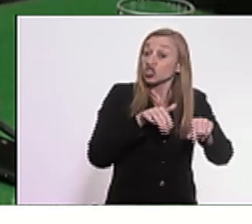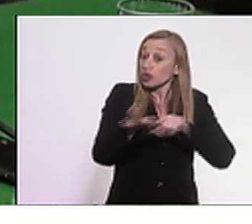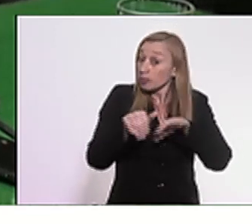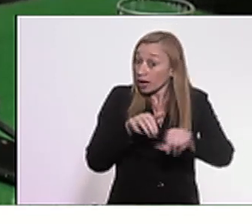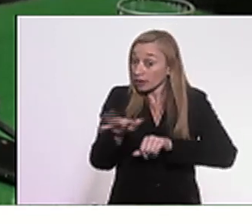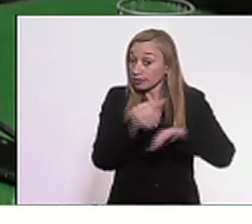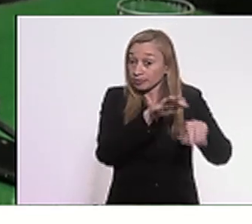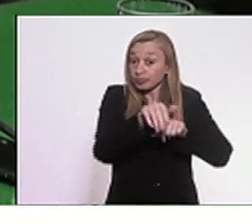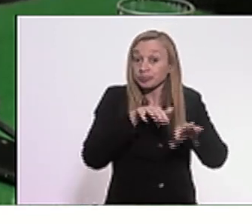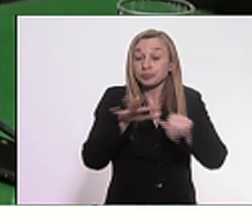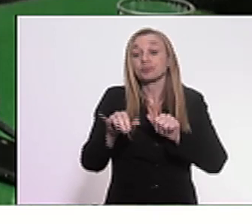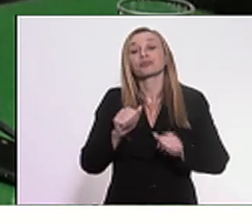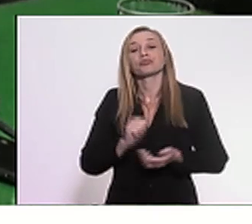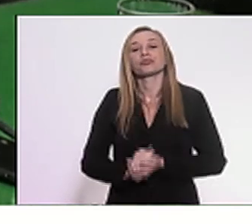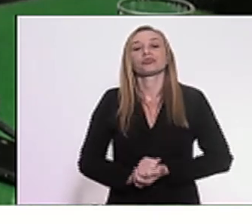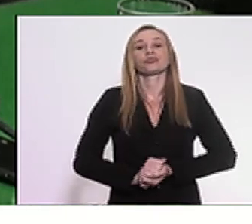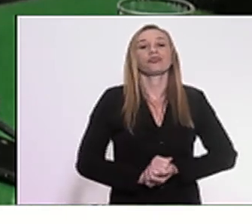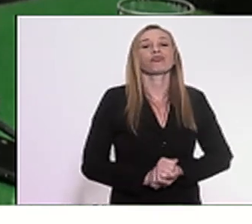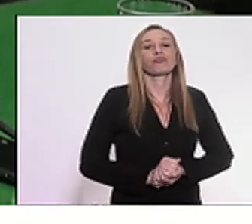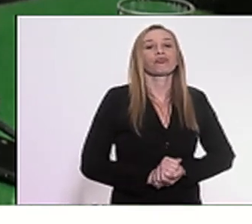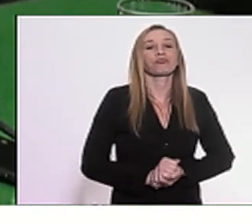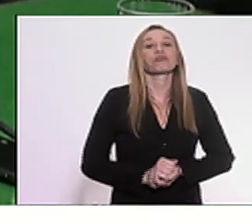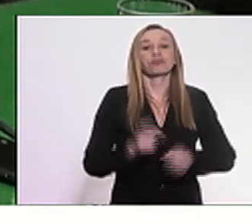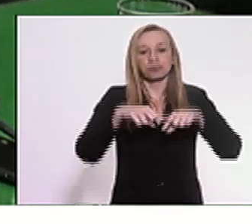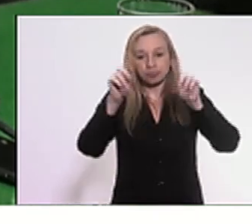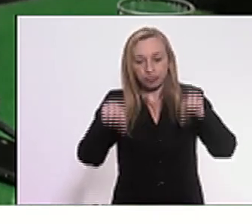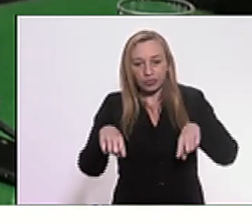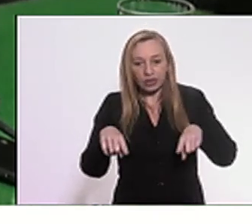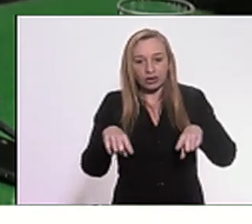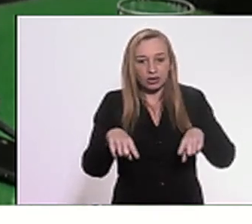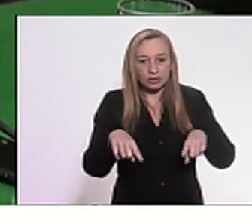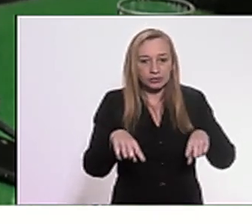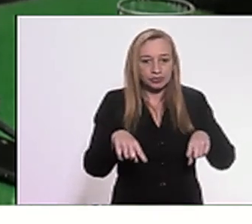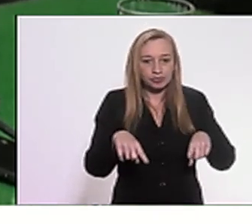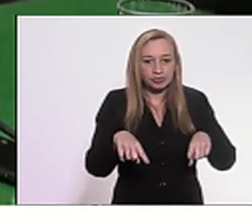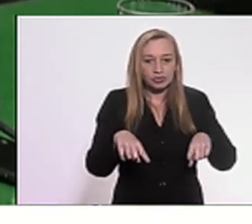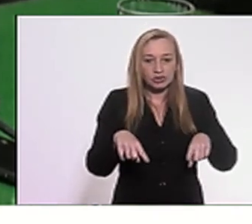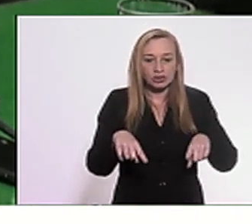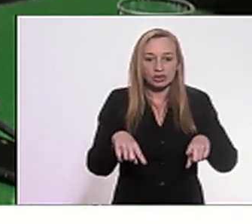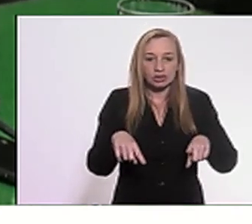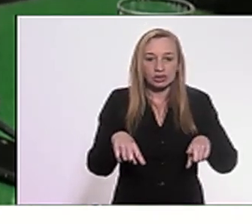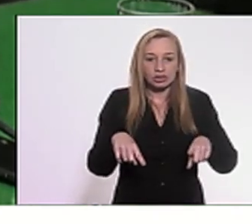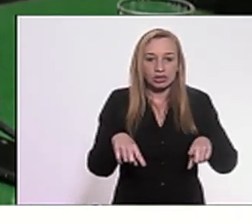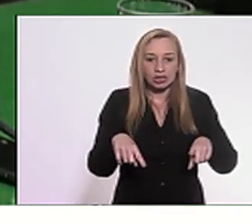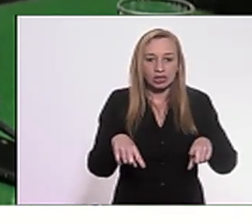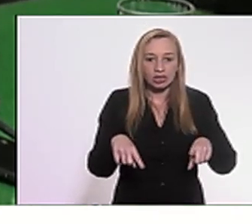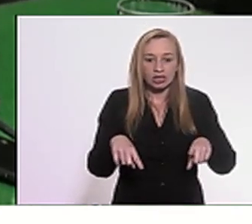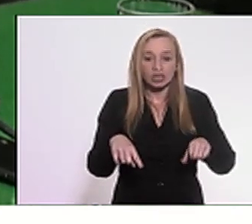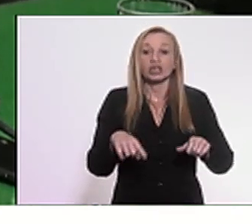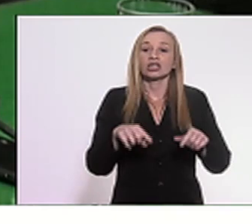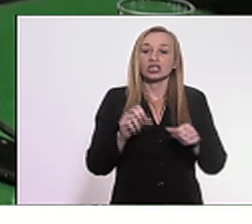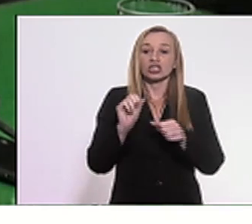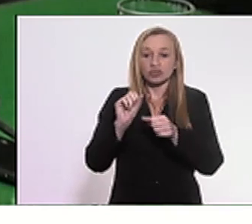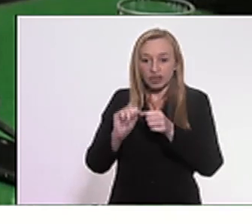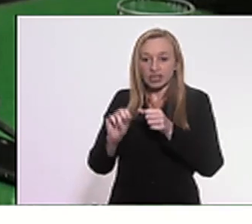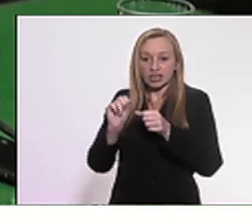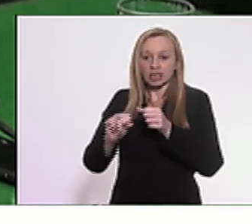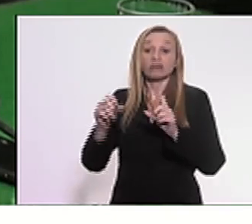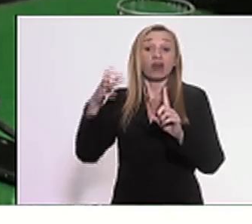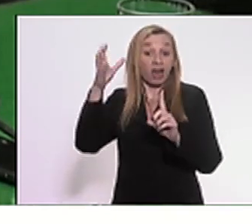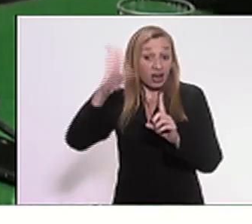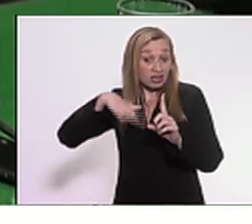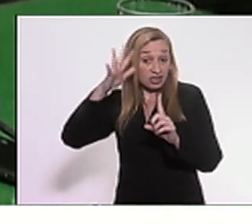convocar, tá, o servidor que esteja praticando algum tipo de assédio contra o outro servidor,